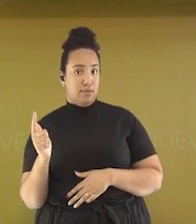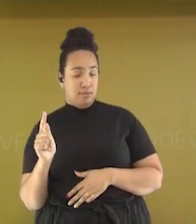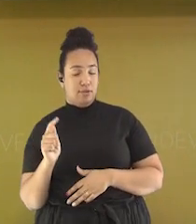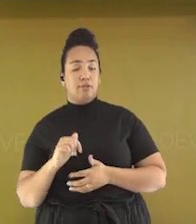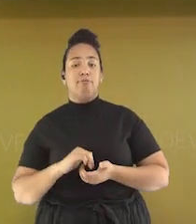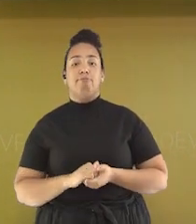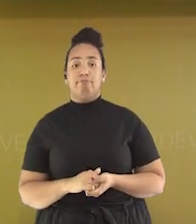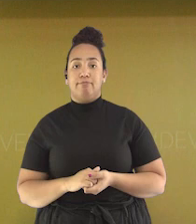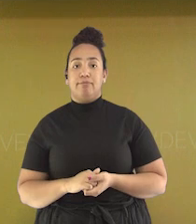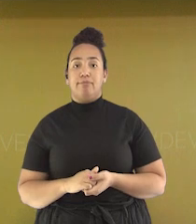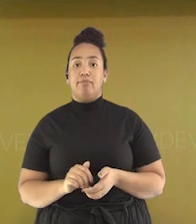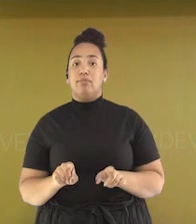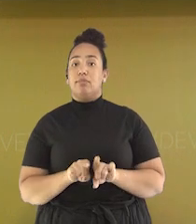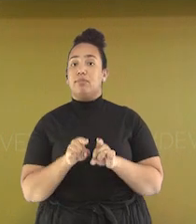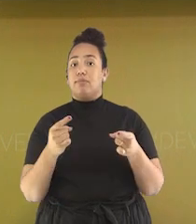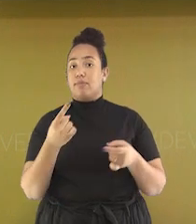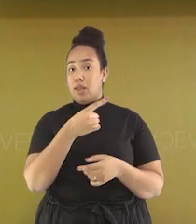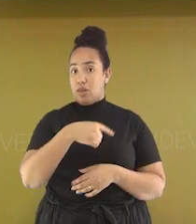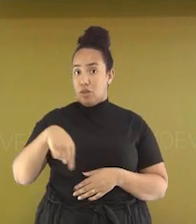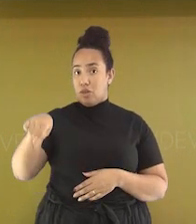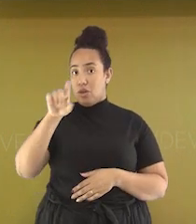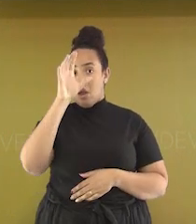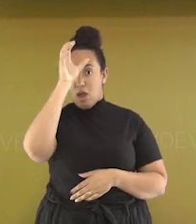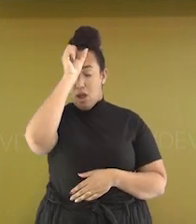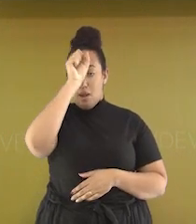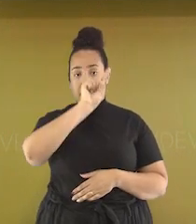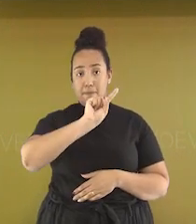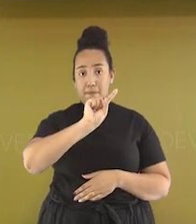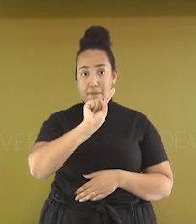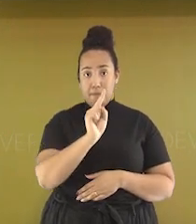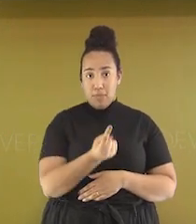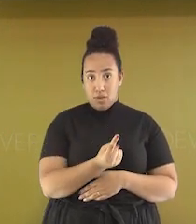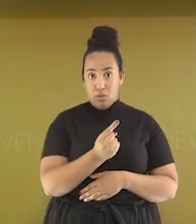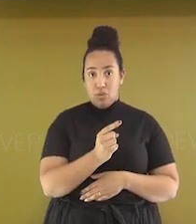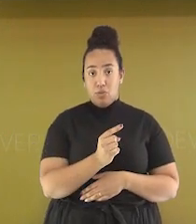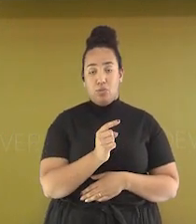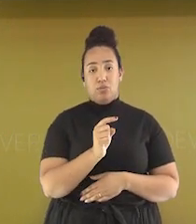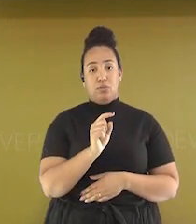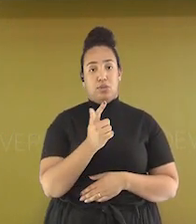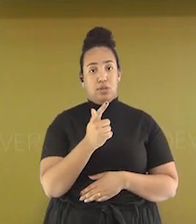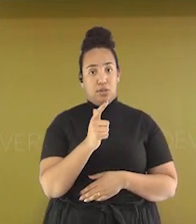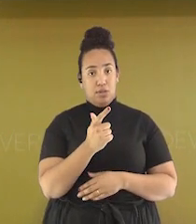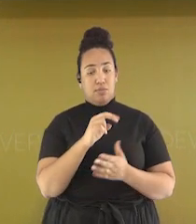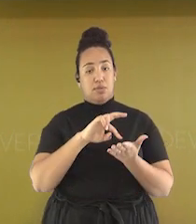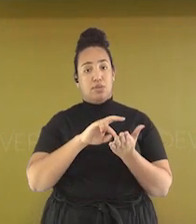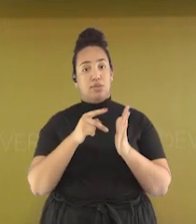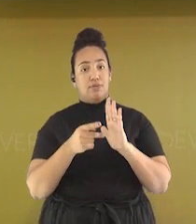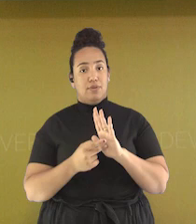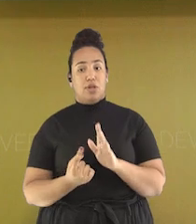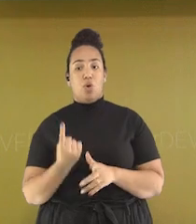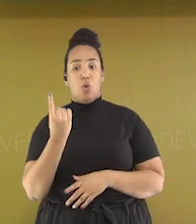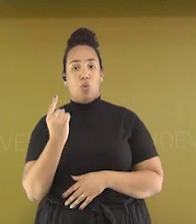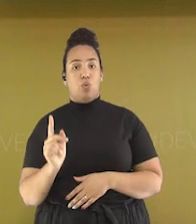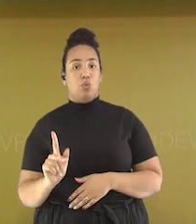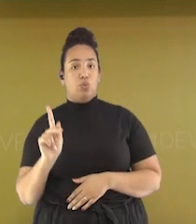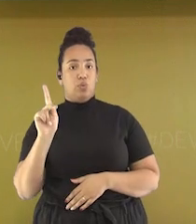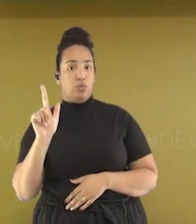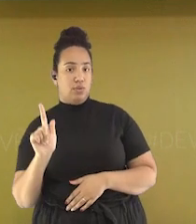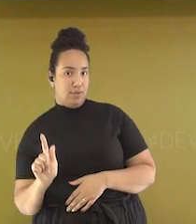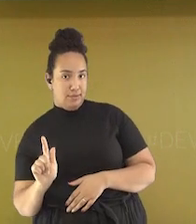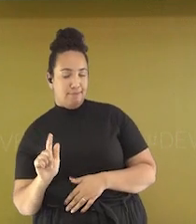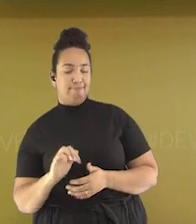e o grama. E aprendemos que 1000 gramas é igual a 1 quilograma, ou 1